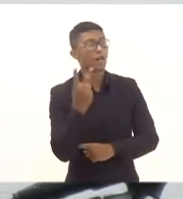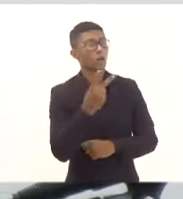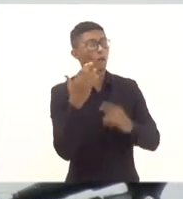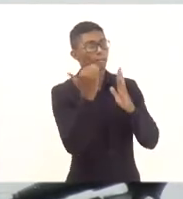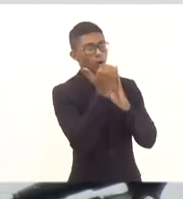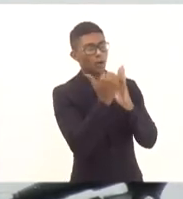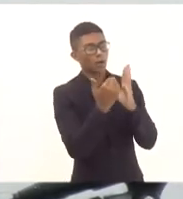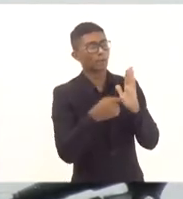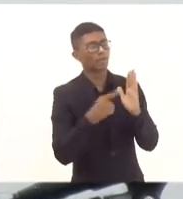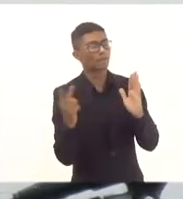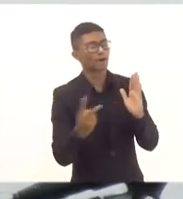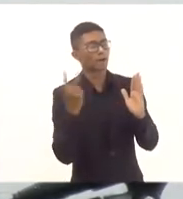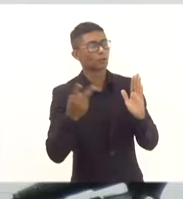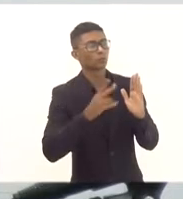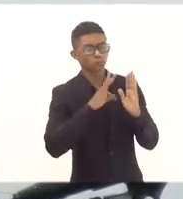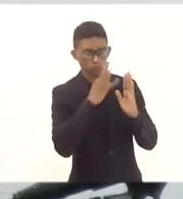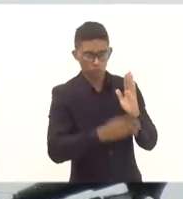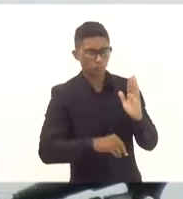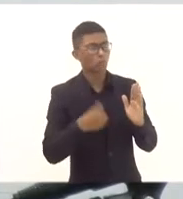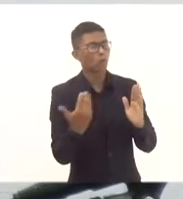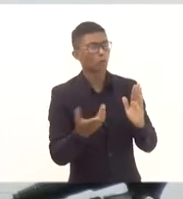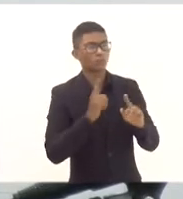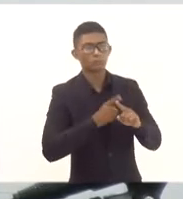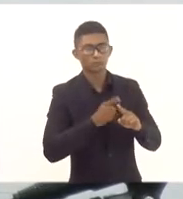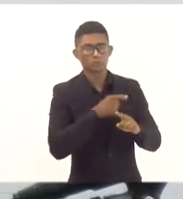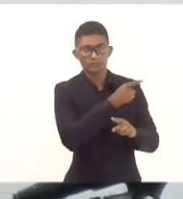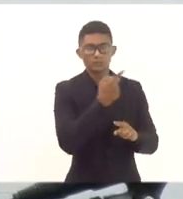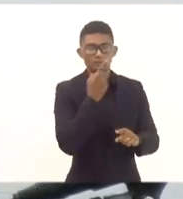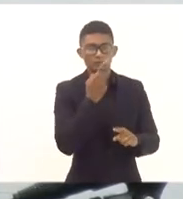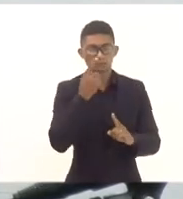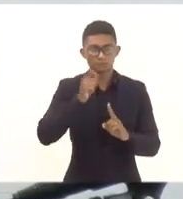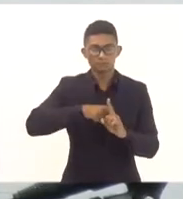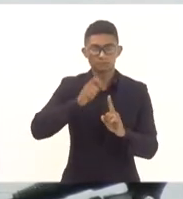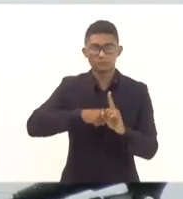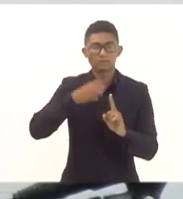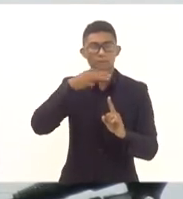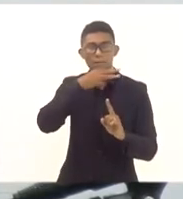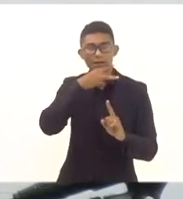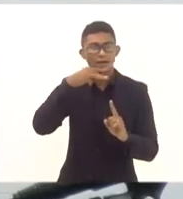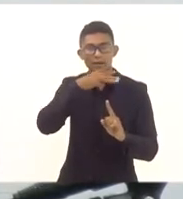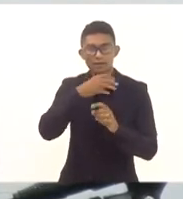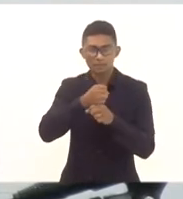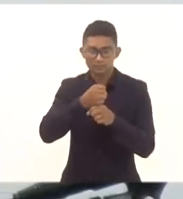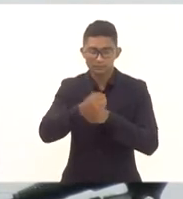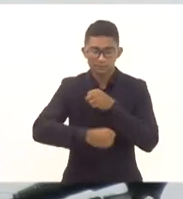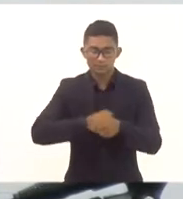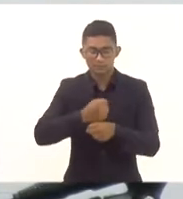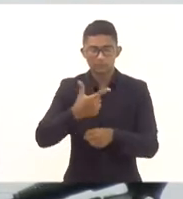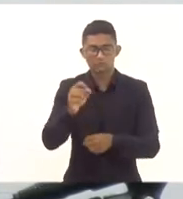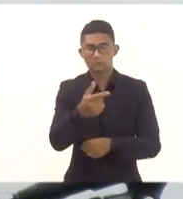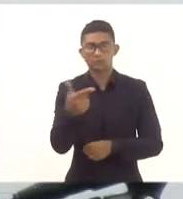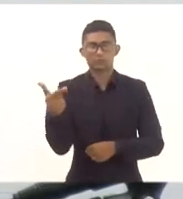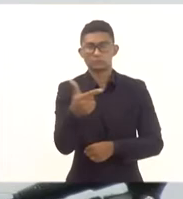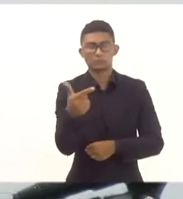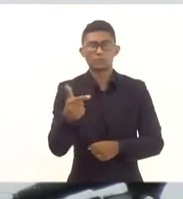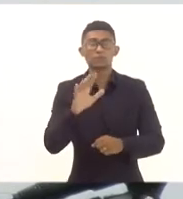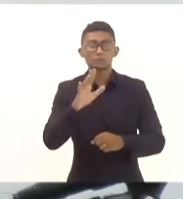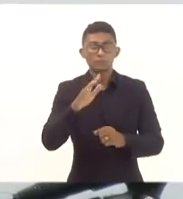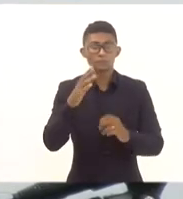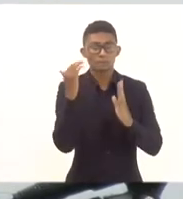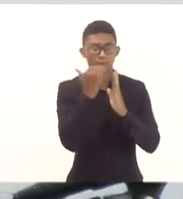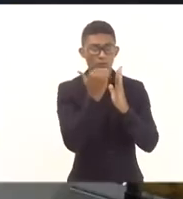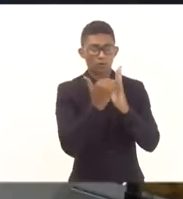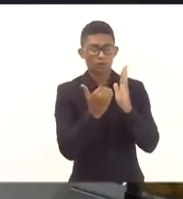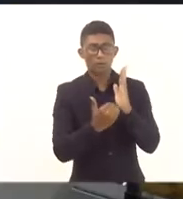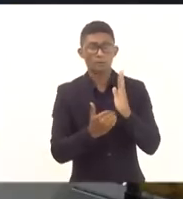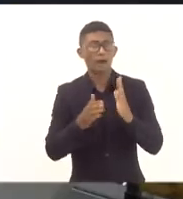programa porque a senhora apresentou alguns de execução Até março de 2022 o programa vai até